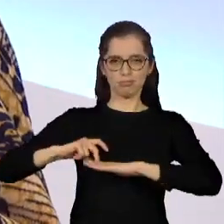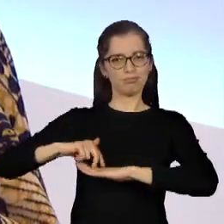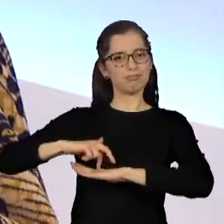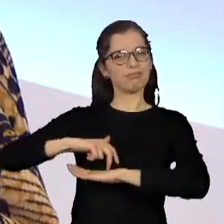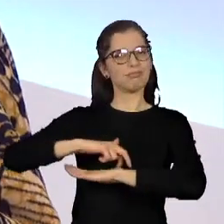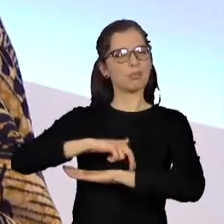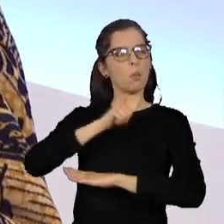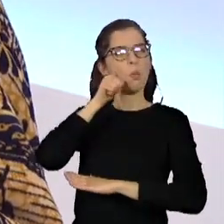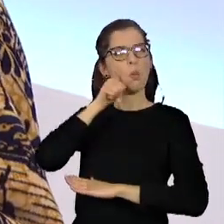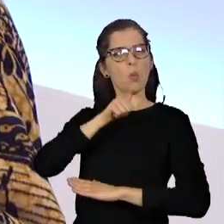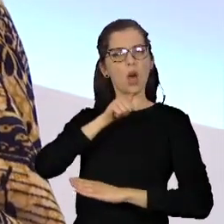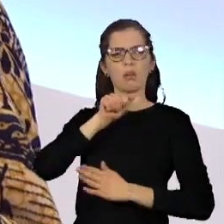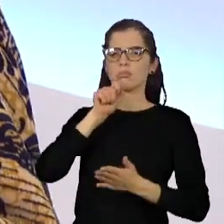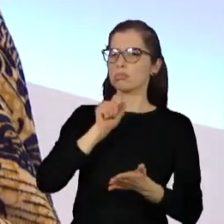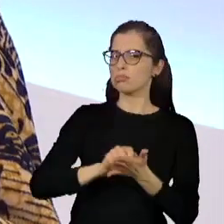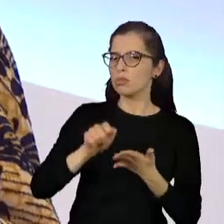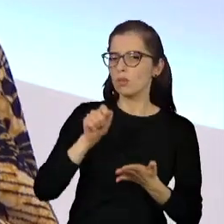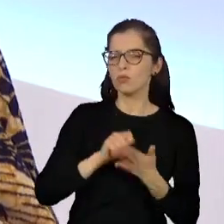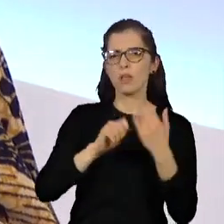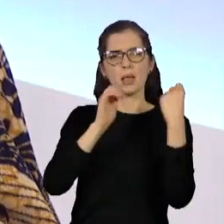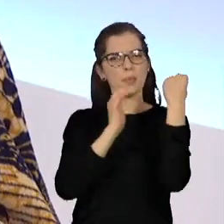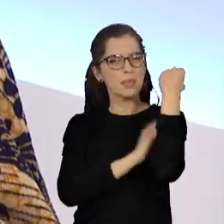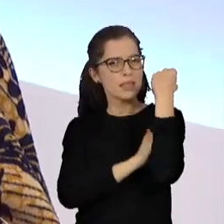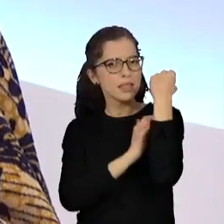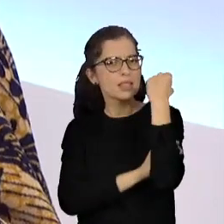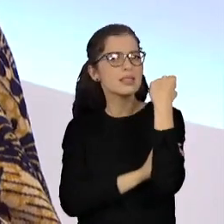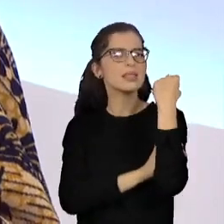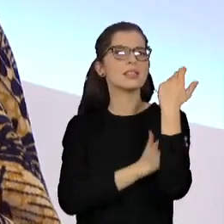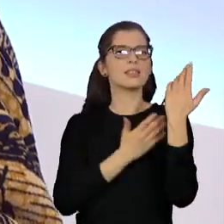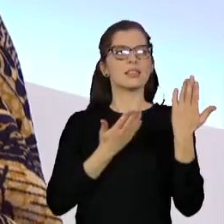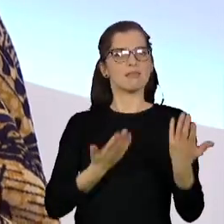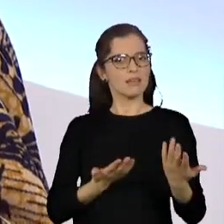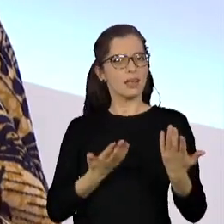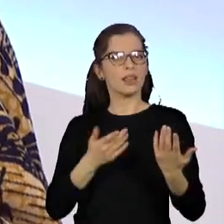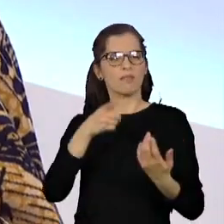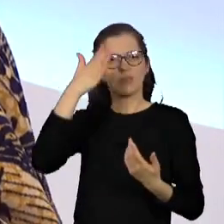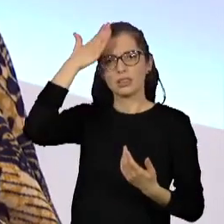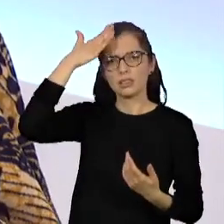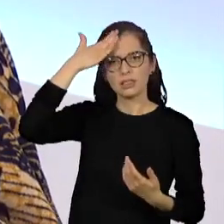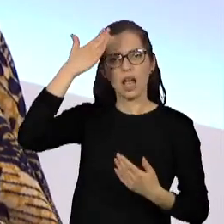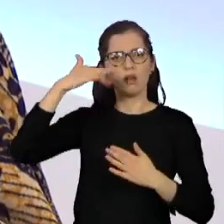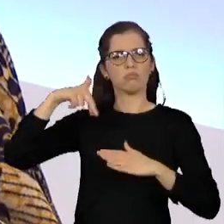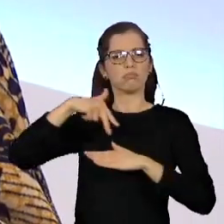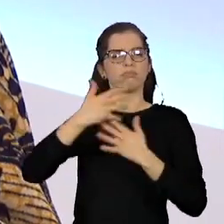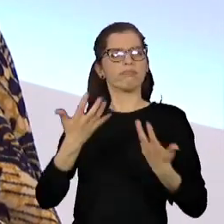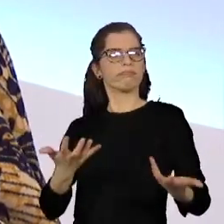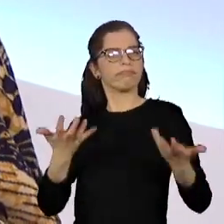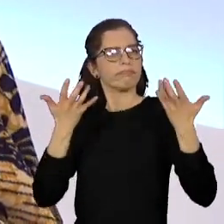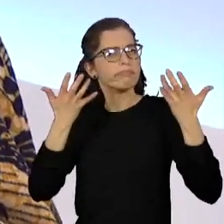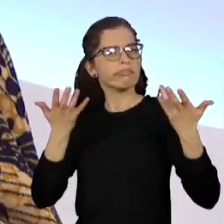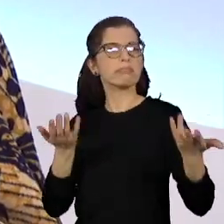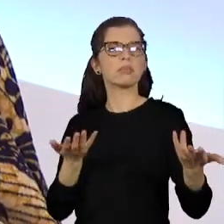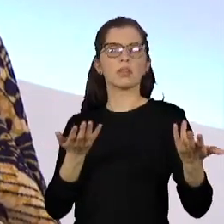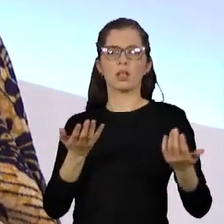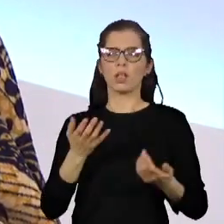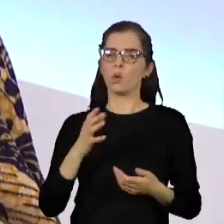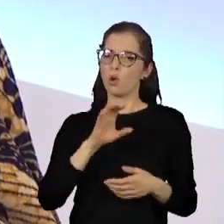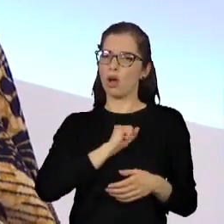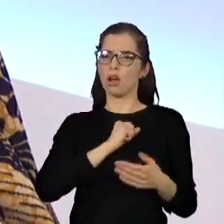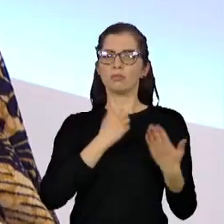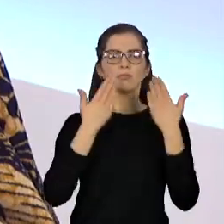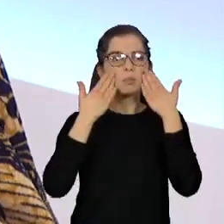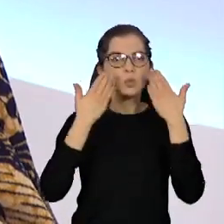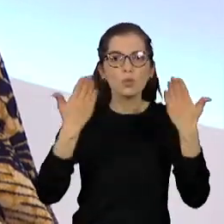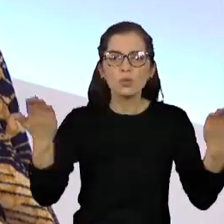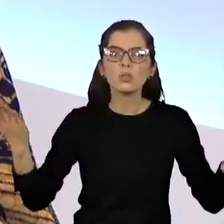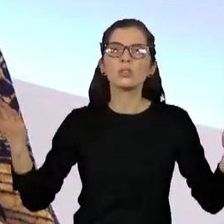escritora feminista, mas que também fala de moda e gosta de apresentar estilistas nigerianos, de